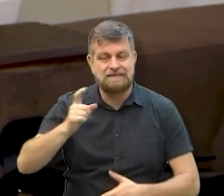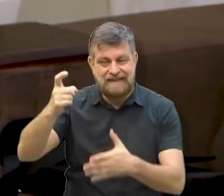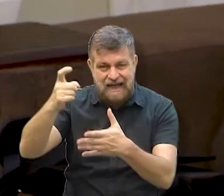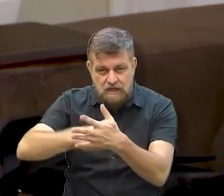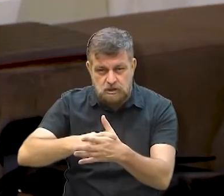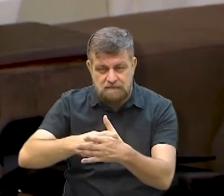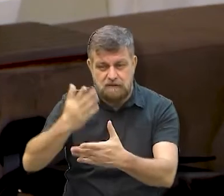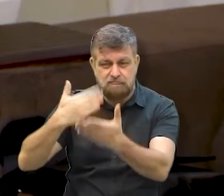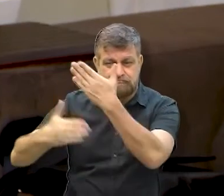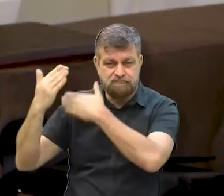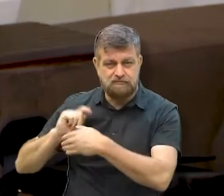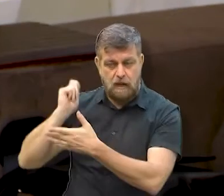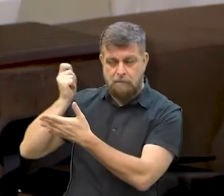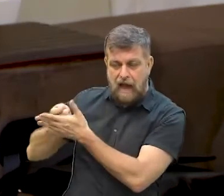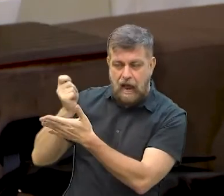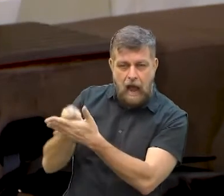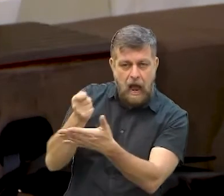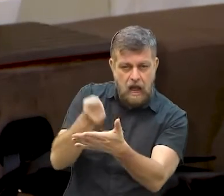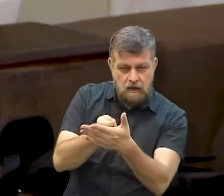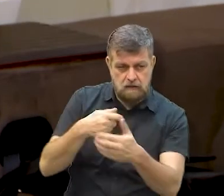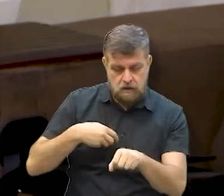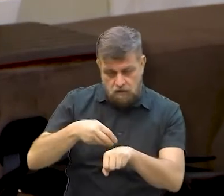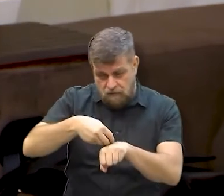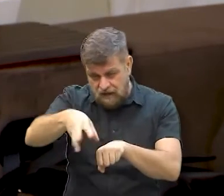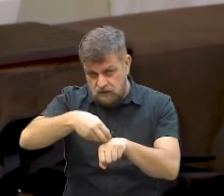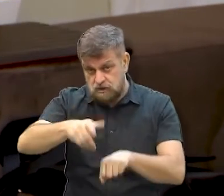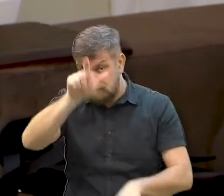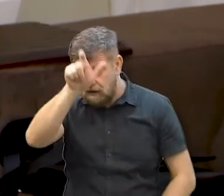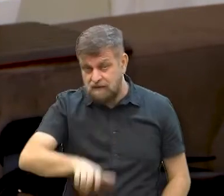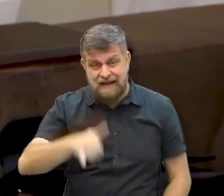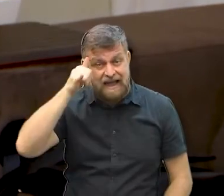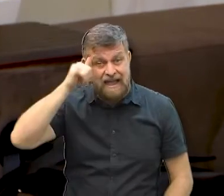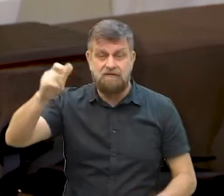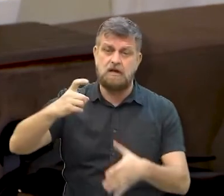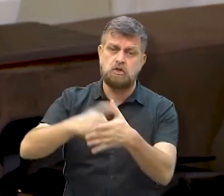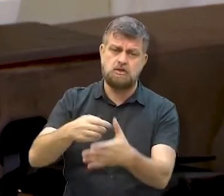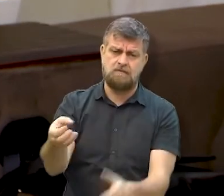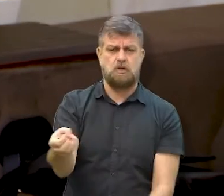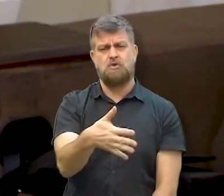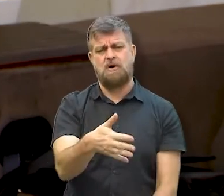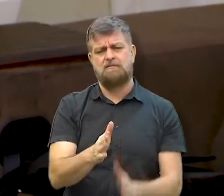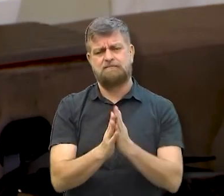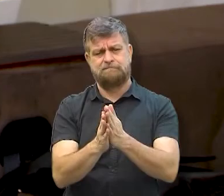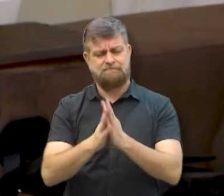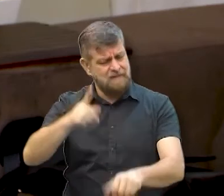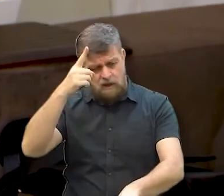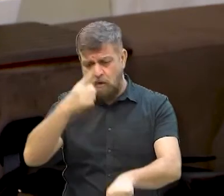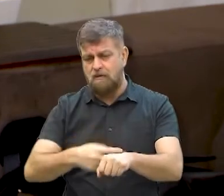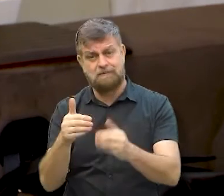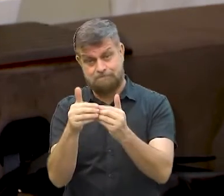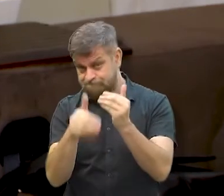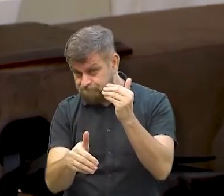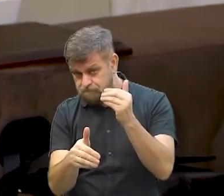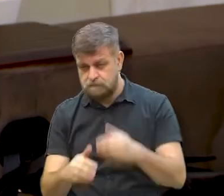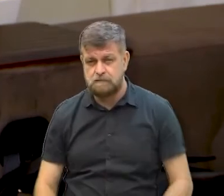quitar, honrar essas obrigações do passado. Então, a dica que eu posso dar é evitar de fazer novas dívidas, porque não é